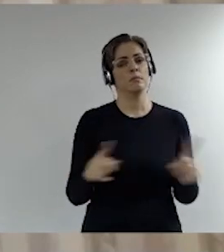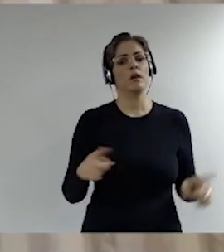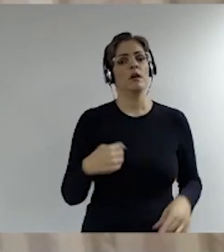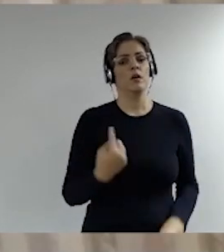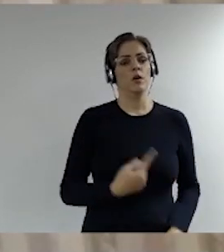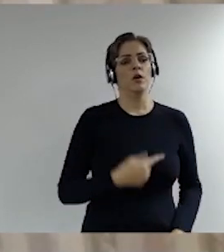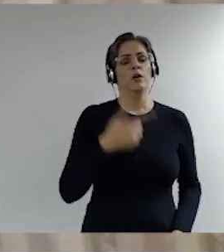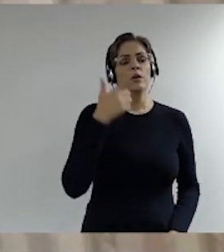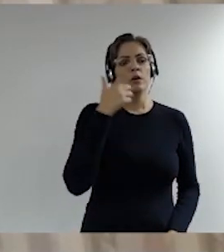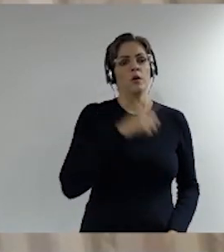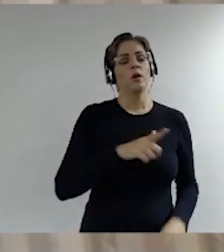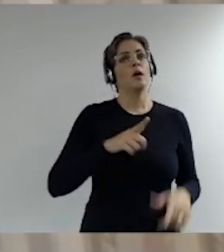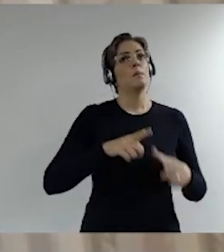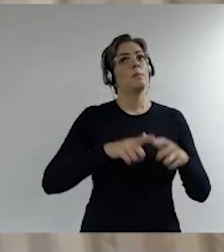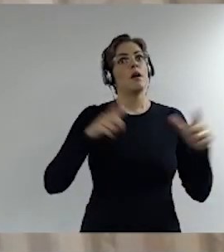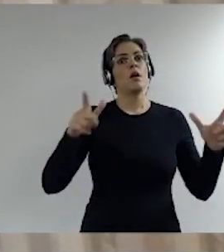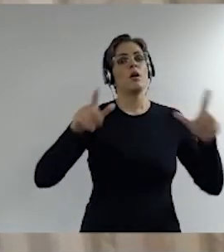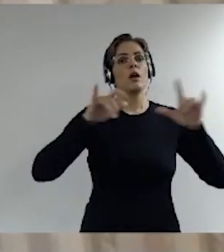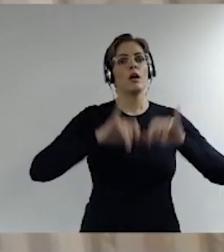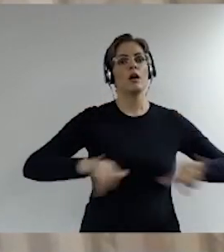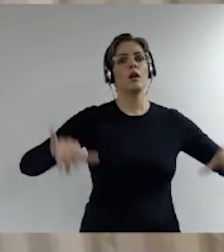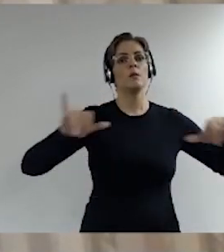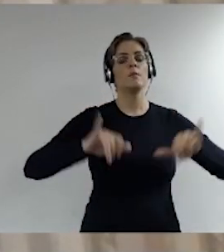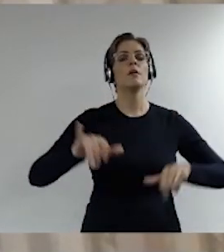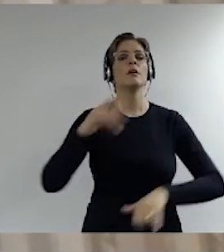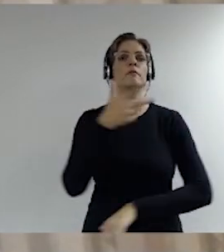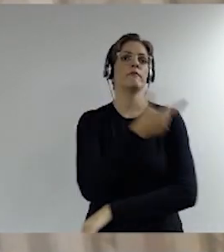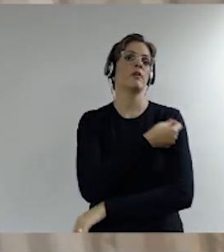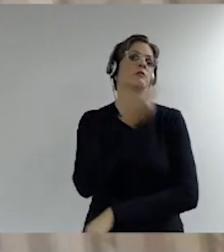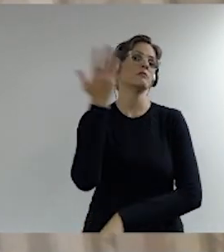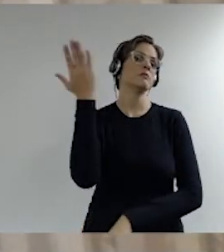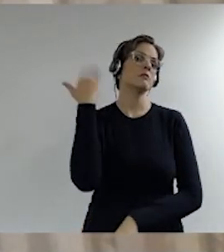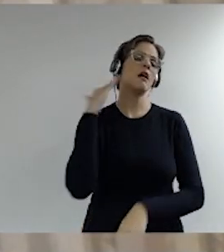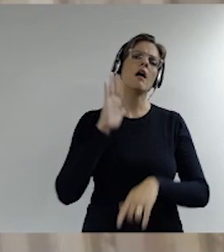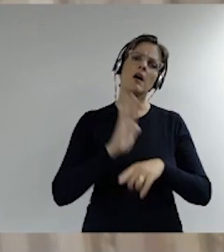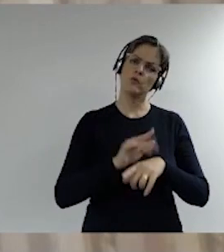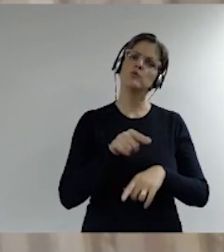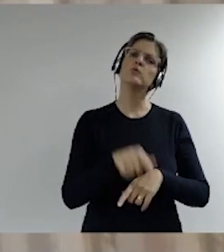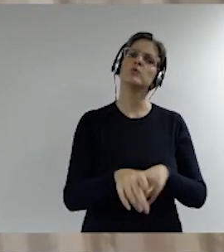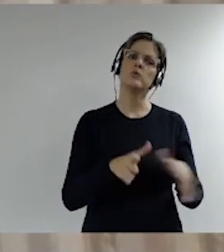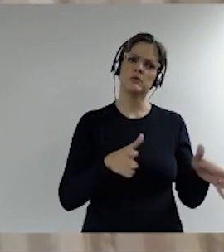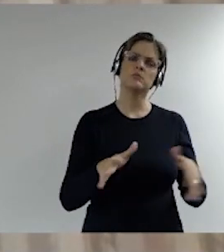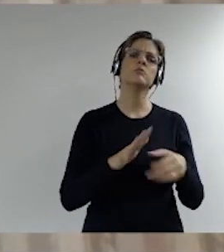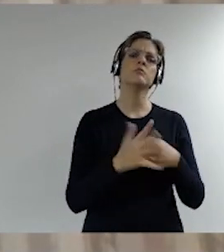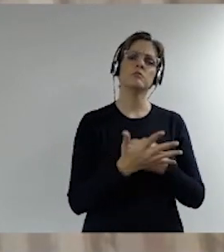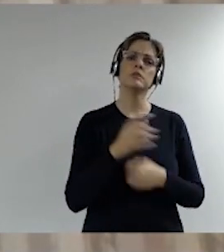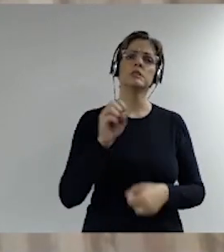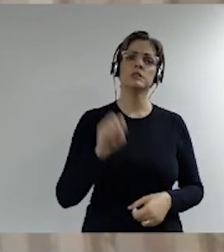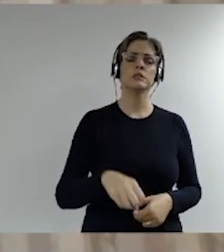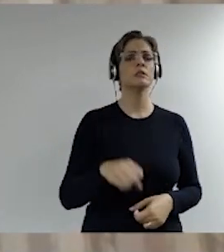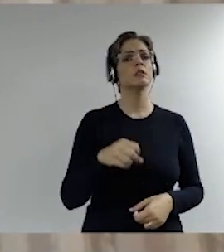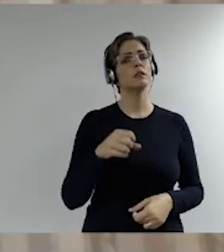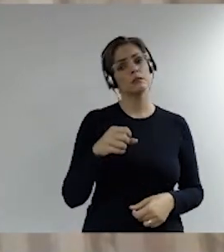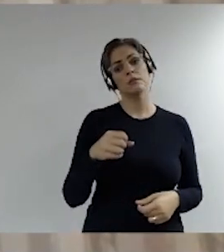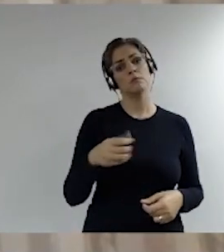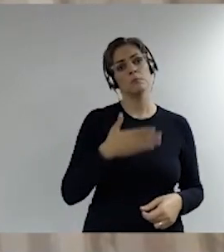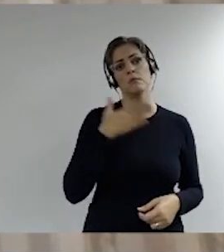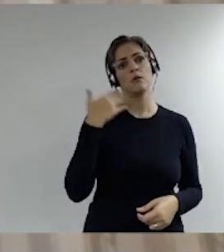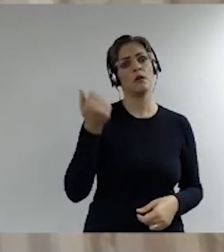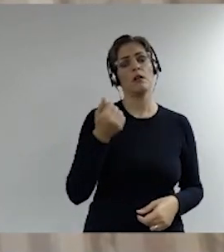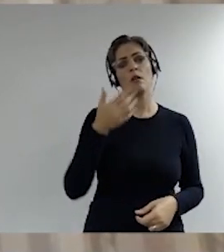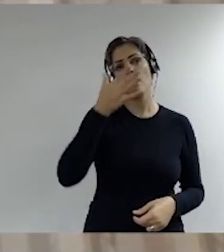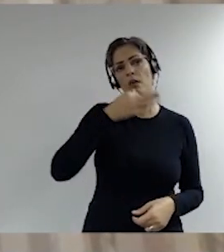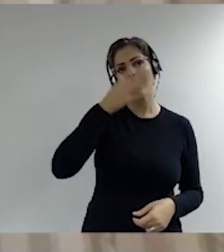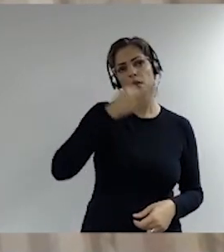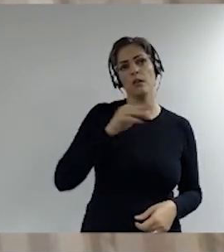em realizar a maior campanha da vacinação, ajudando, inclusive, nesse momento de pandemia, com que as pessoas ficassem imunizadas com relação à